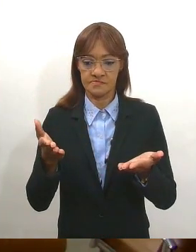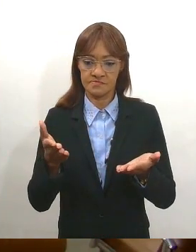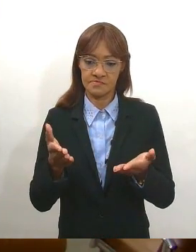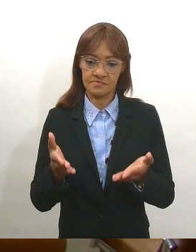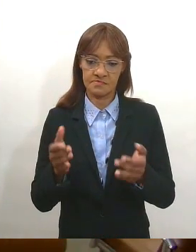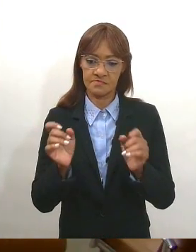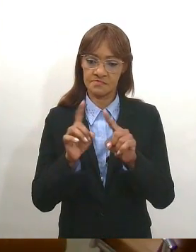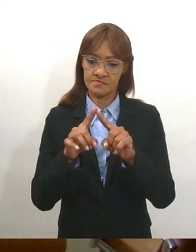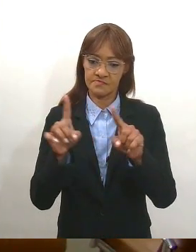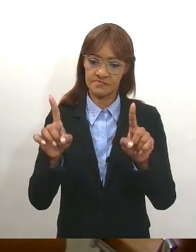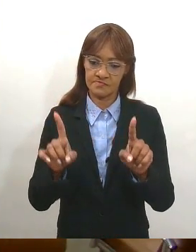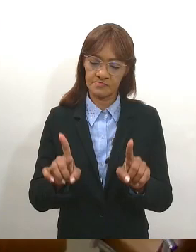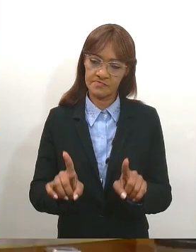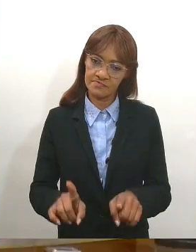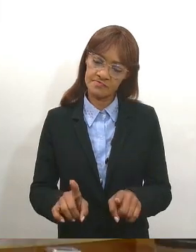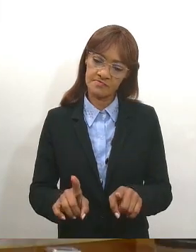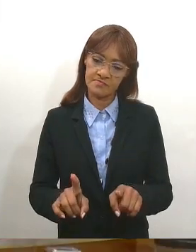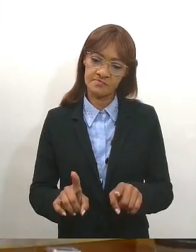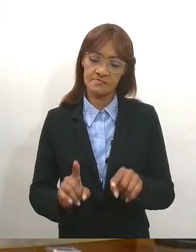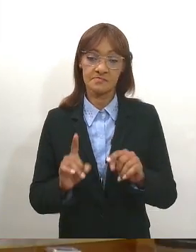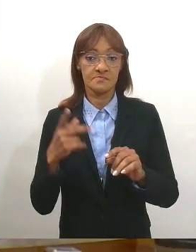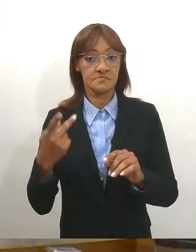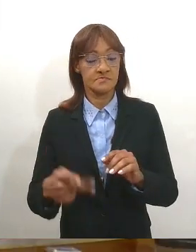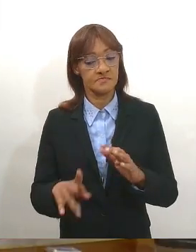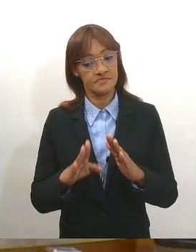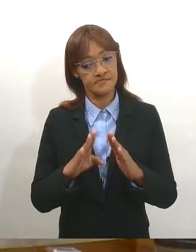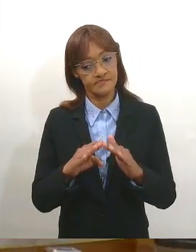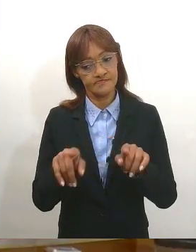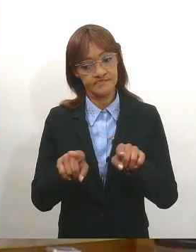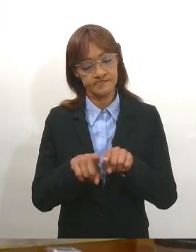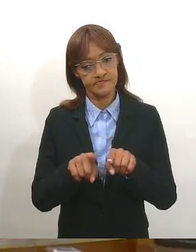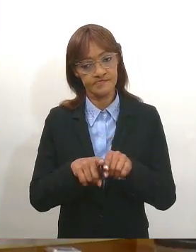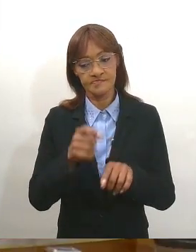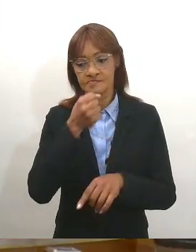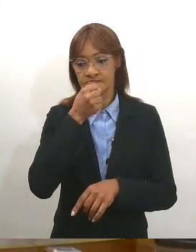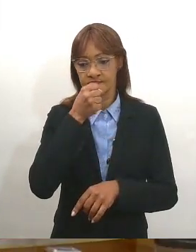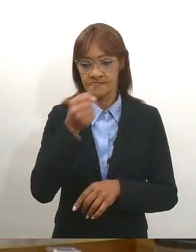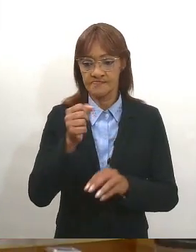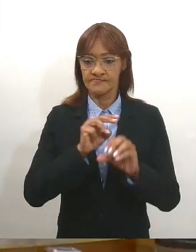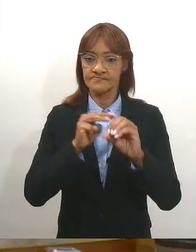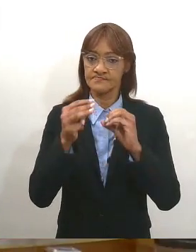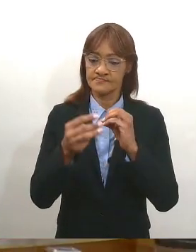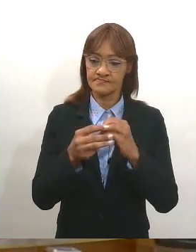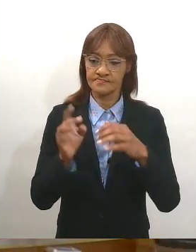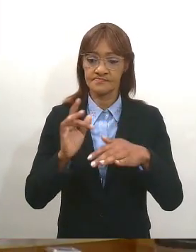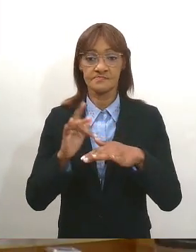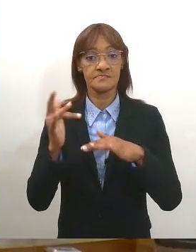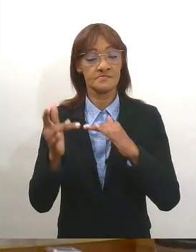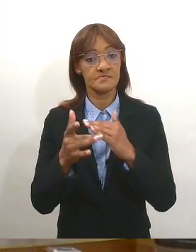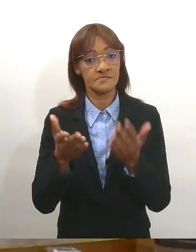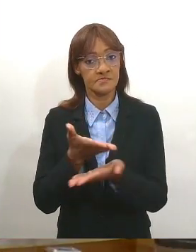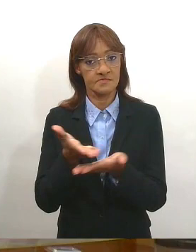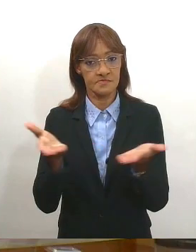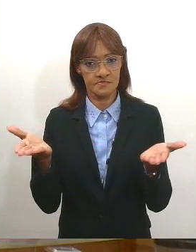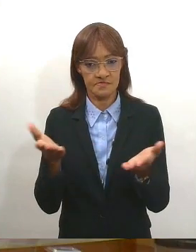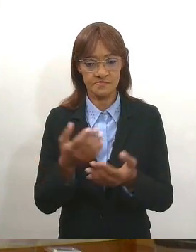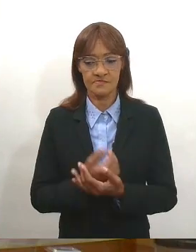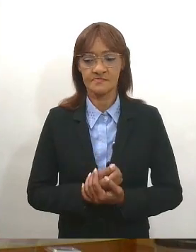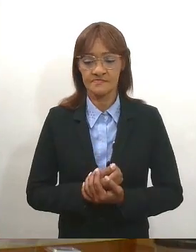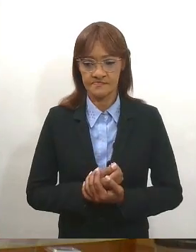aqui através da TV Alés, das nossas redes sociais. Hoje, uma sessão, senhor